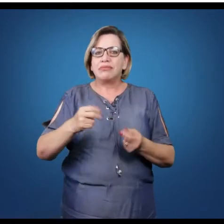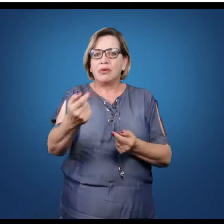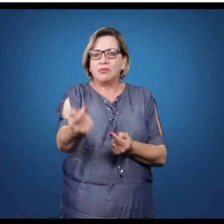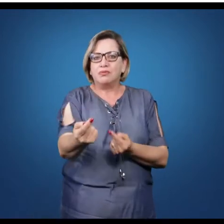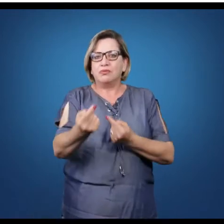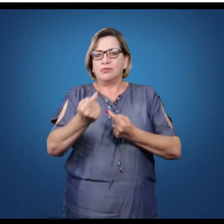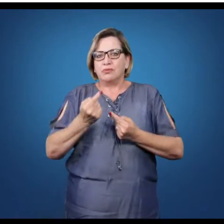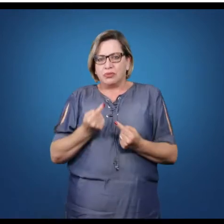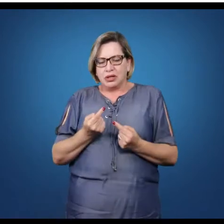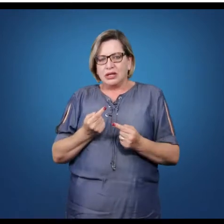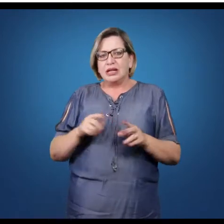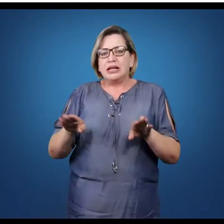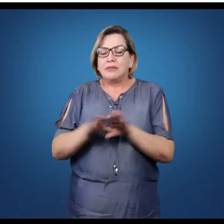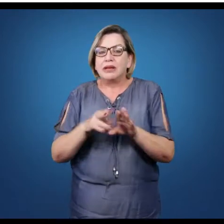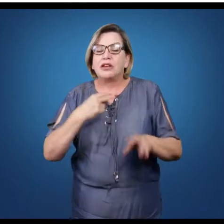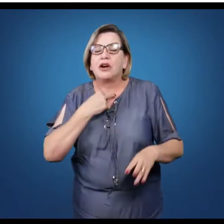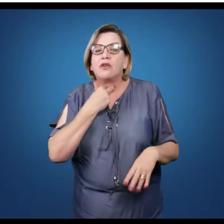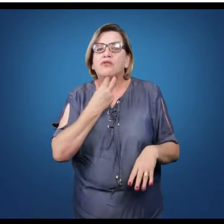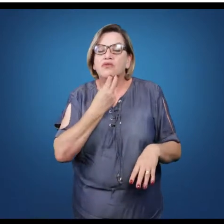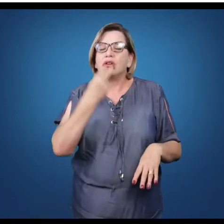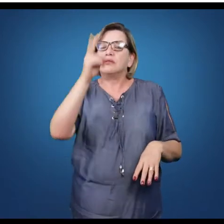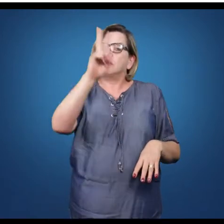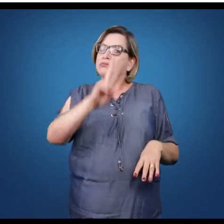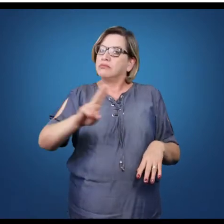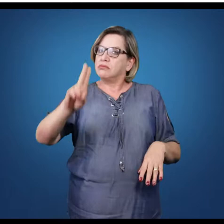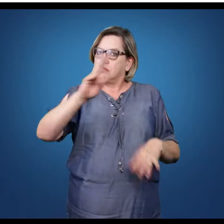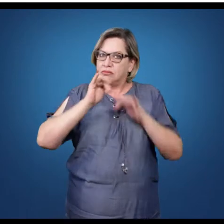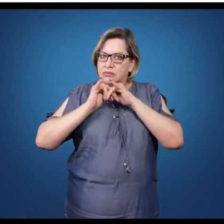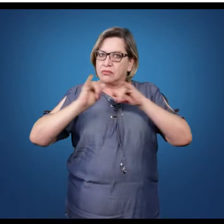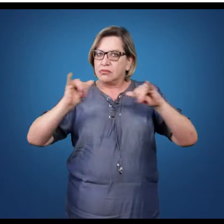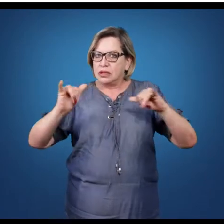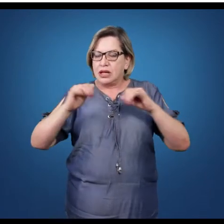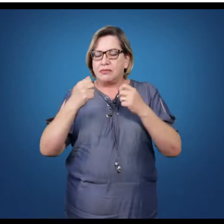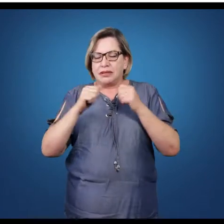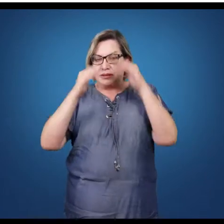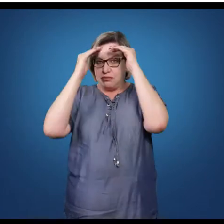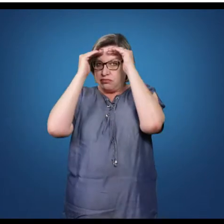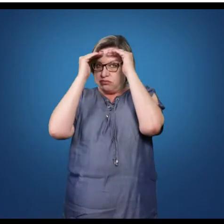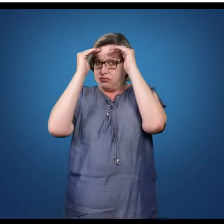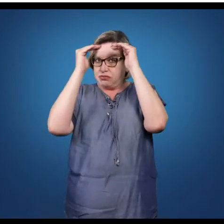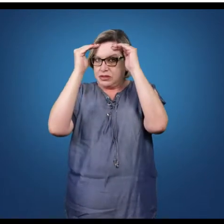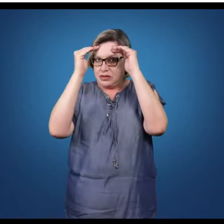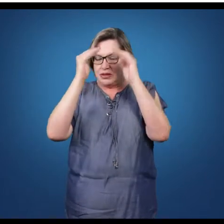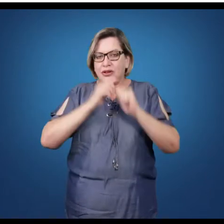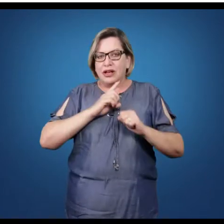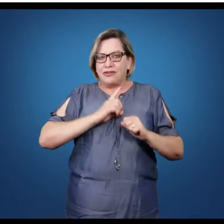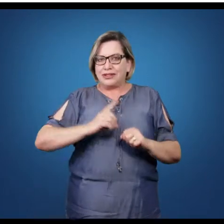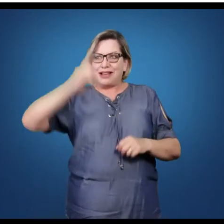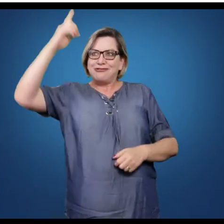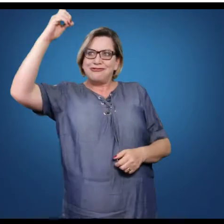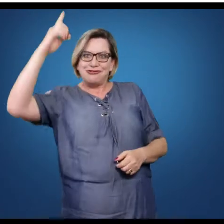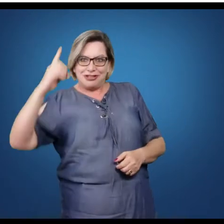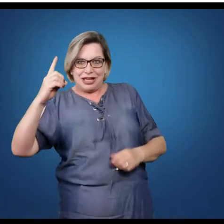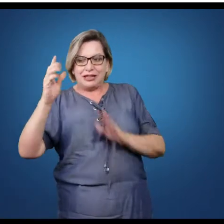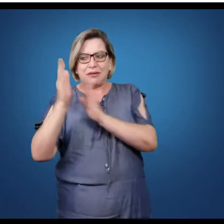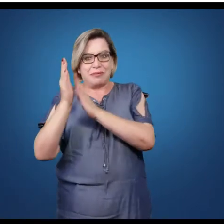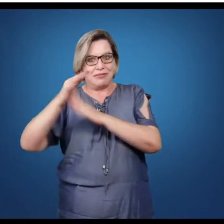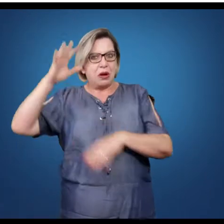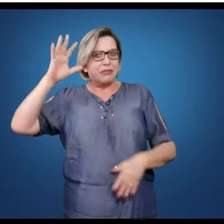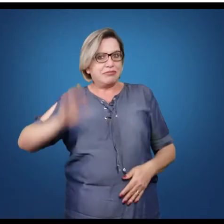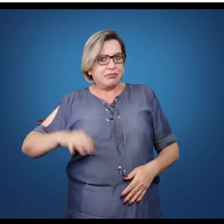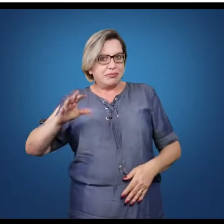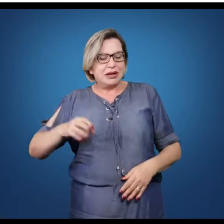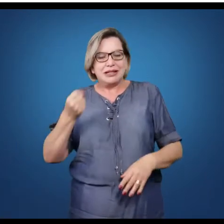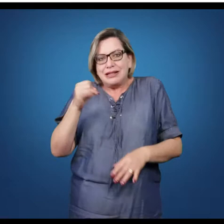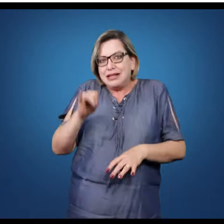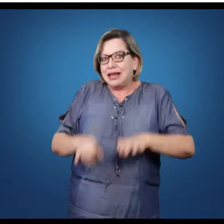Vou trabalhar com comando de voz também. Então precisa prestar atenção. Quando eu falar direita, vai bater a bola com a mão direita. Quando eu falar esquerda,